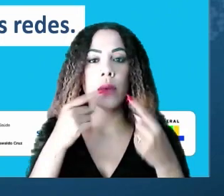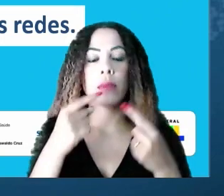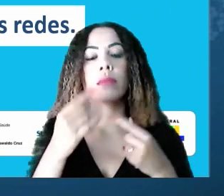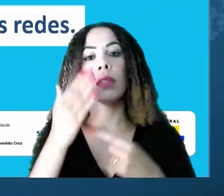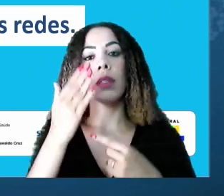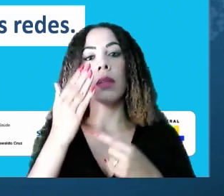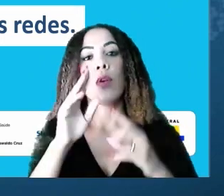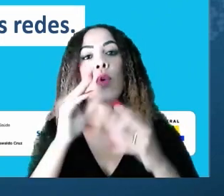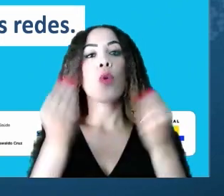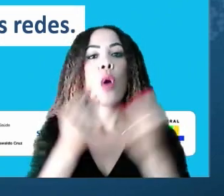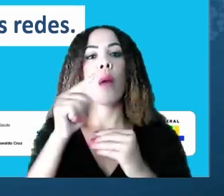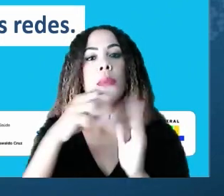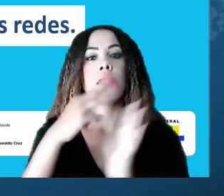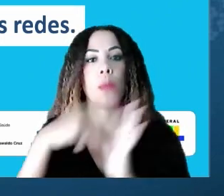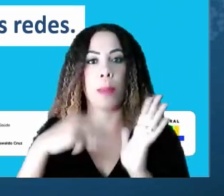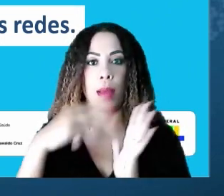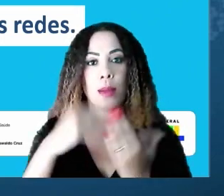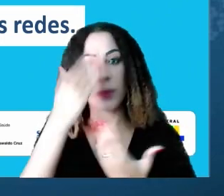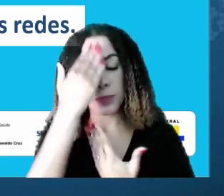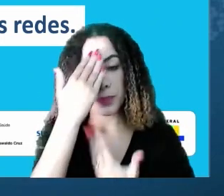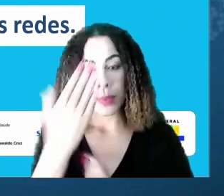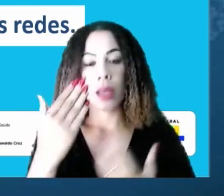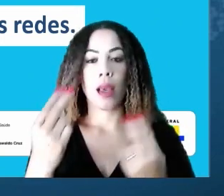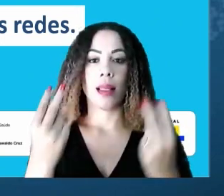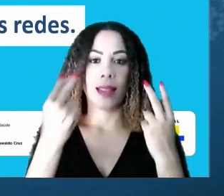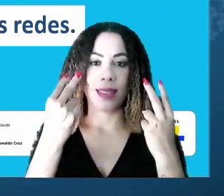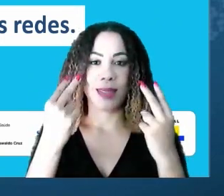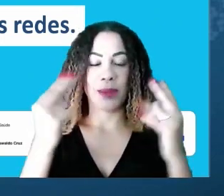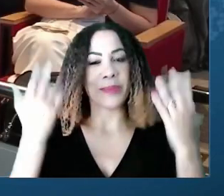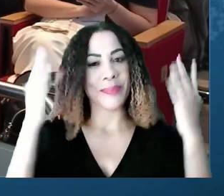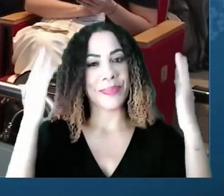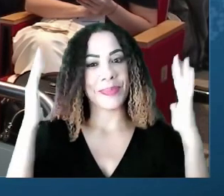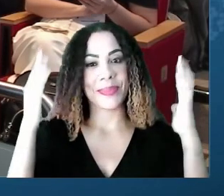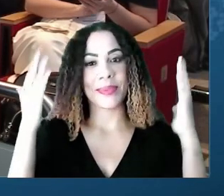método Wolbach. Obrigado pela atenção.